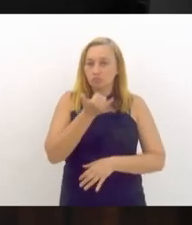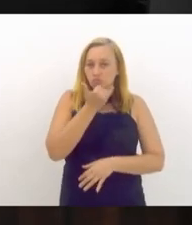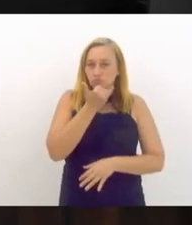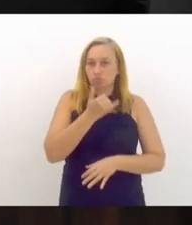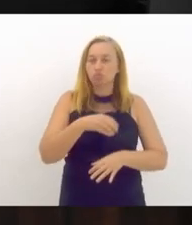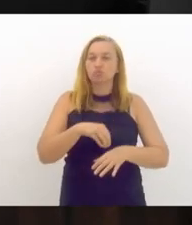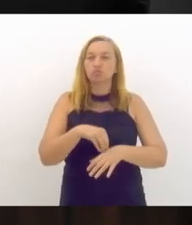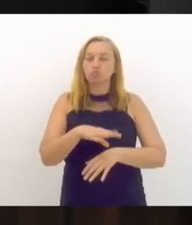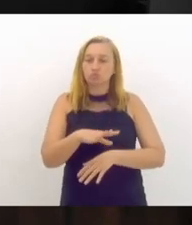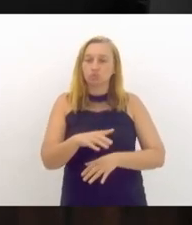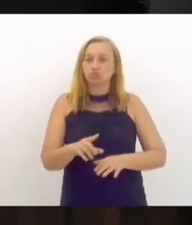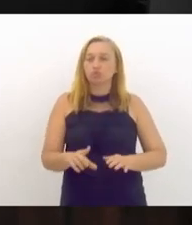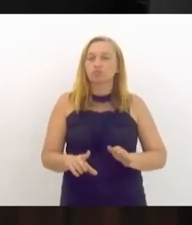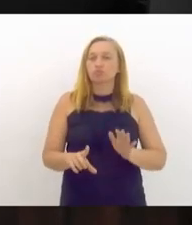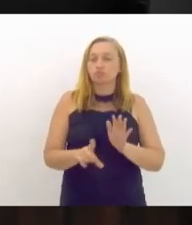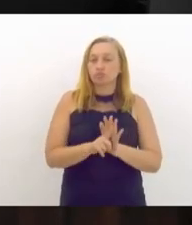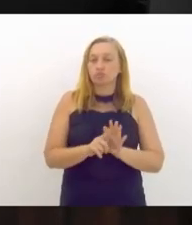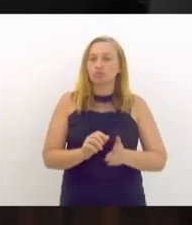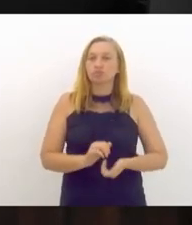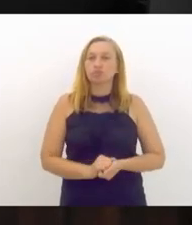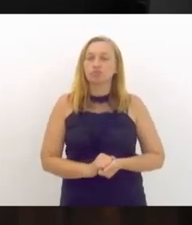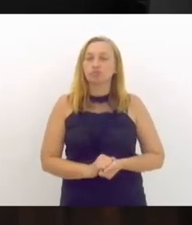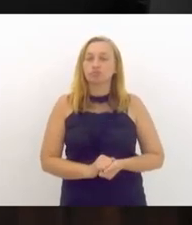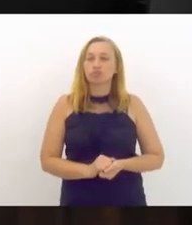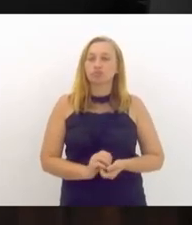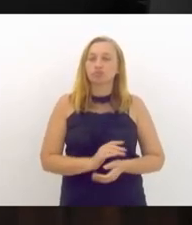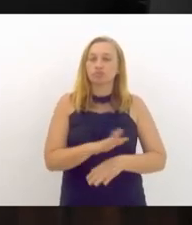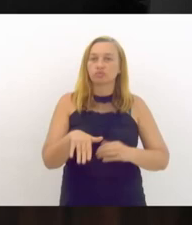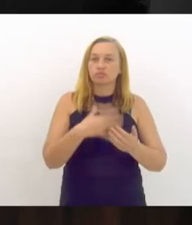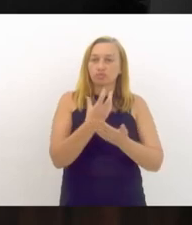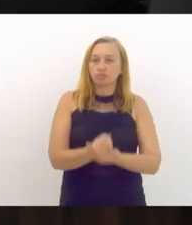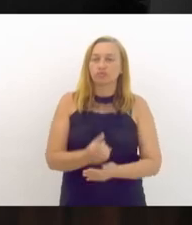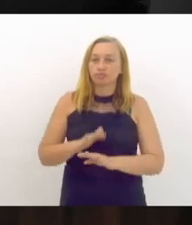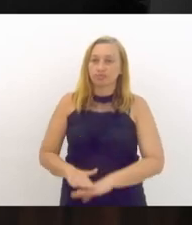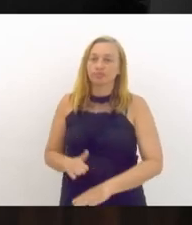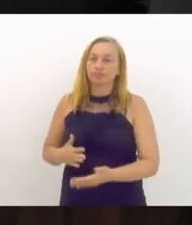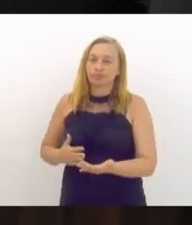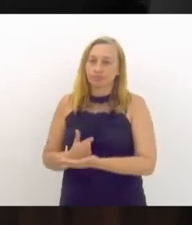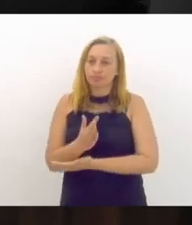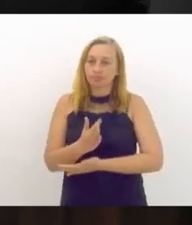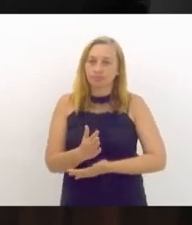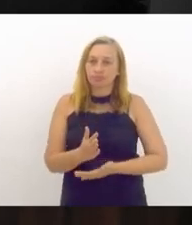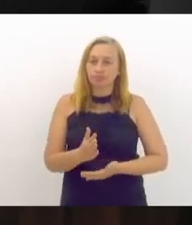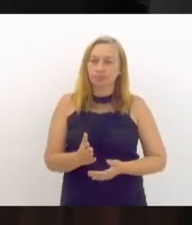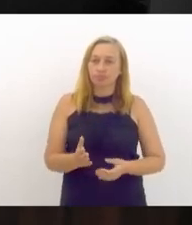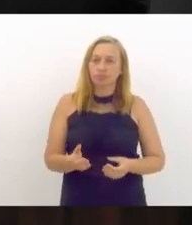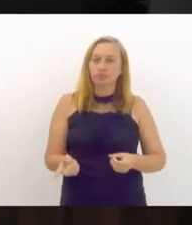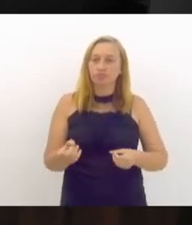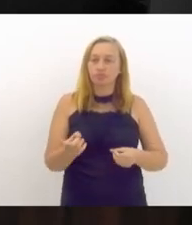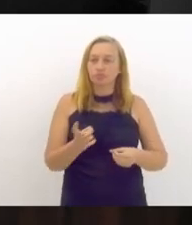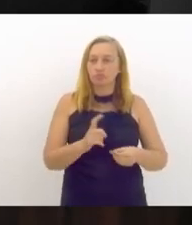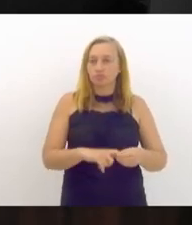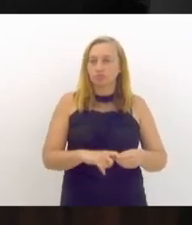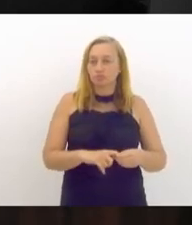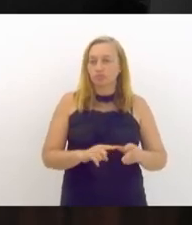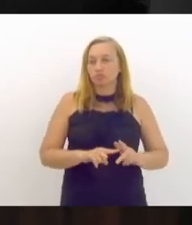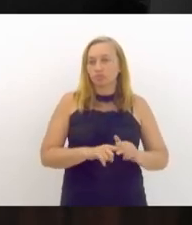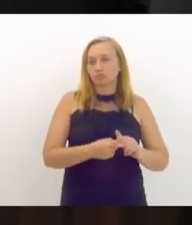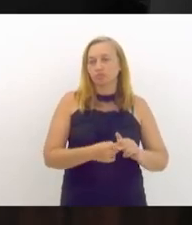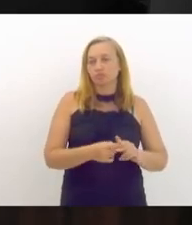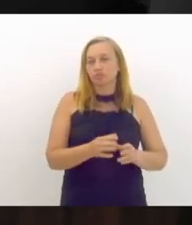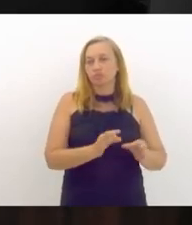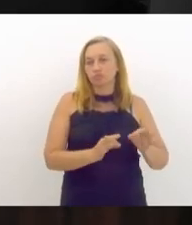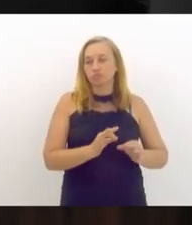Da Comissão de Indicação Legislativa. Os senhores que aprovam, permaneçam como estão. Aprovado. Retorno ao autor para a